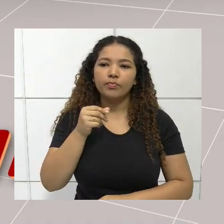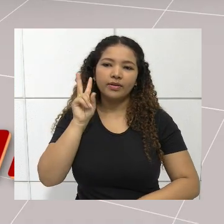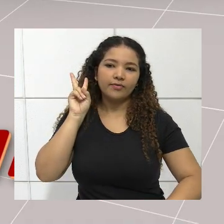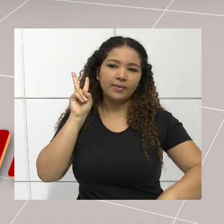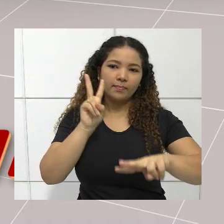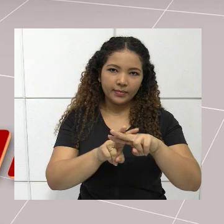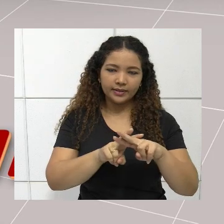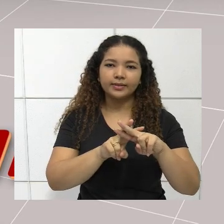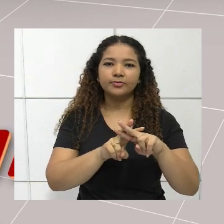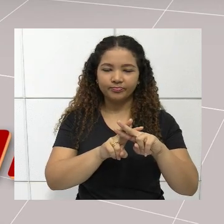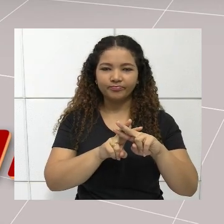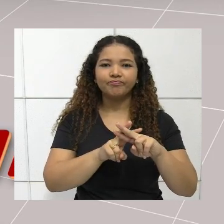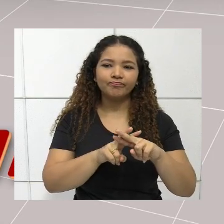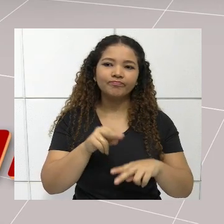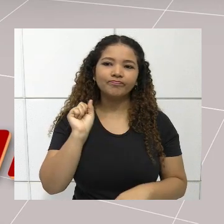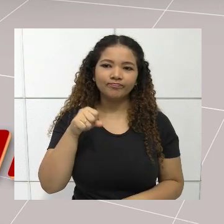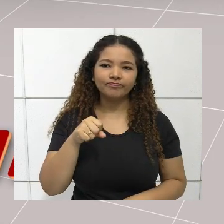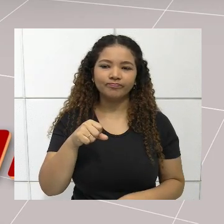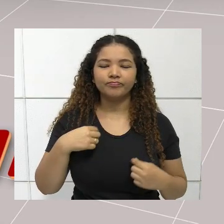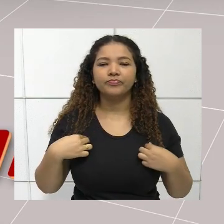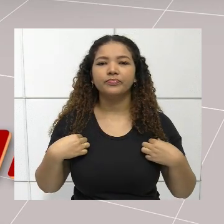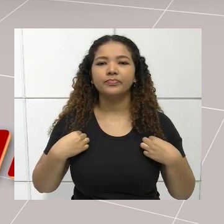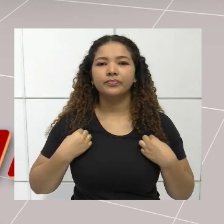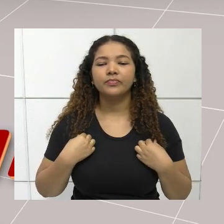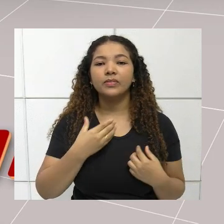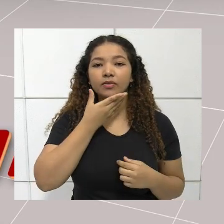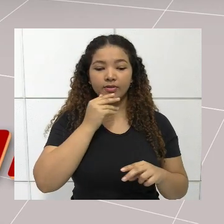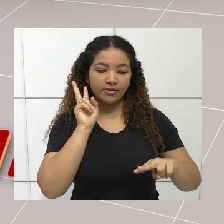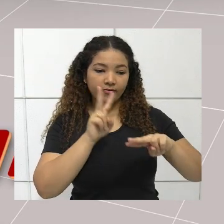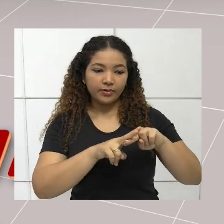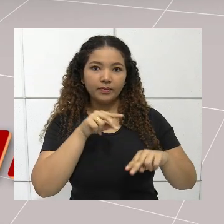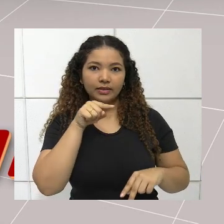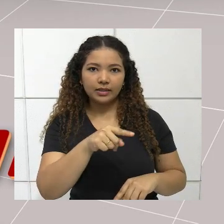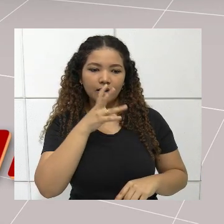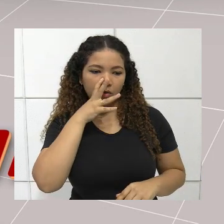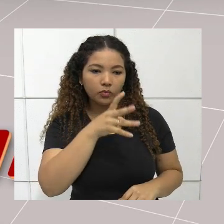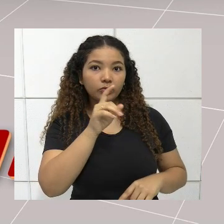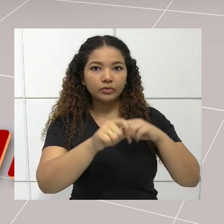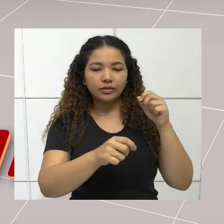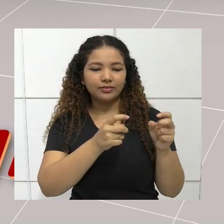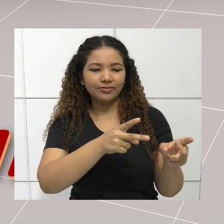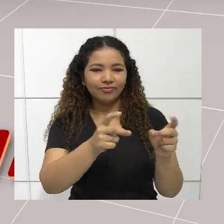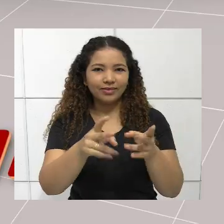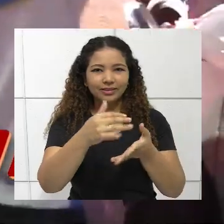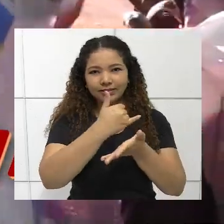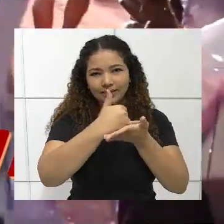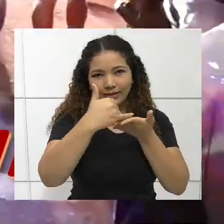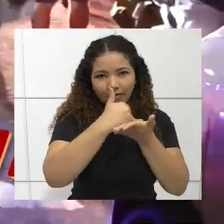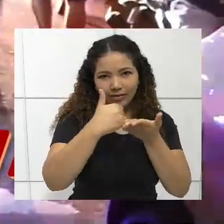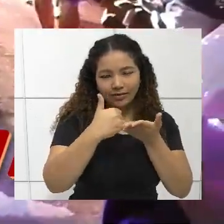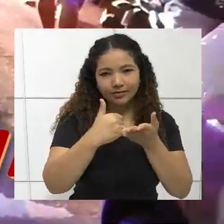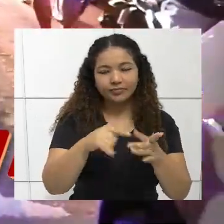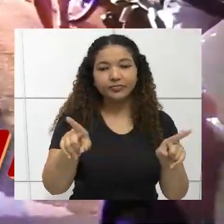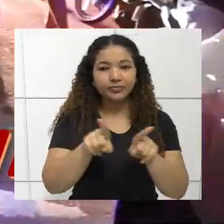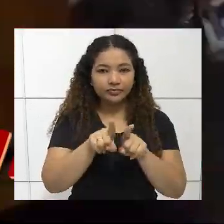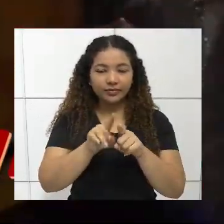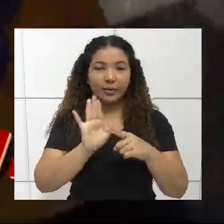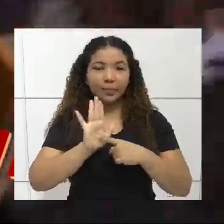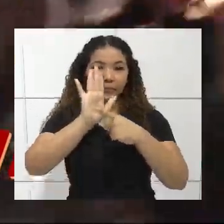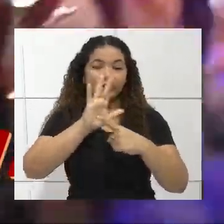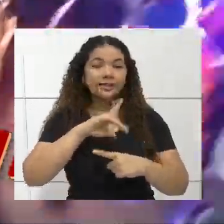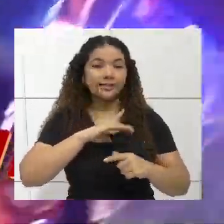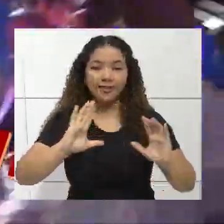pelo motopatrulhamento da Polícia Militar. Ele foi preso acusado de tráfico de drogas. Mostramos também a festa